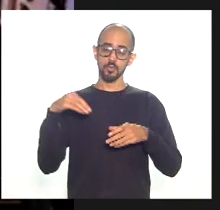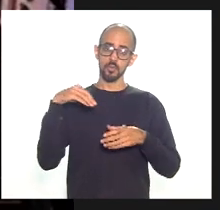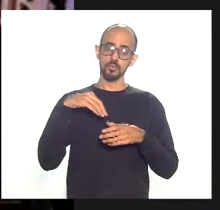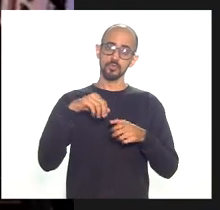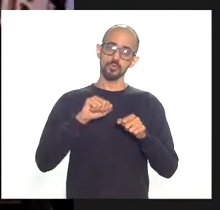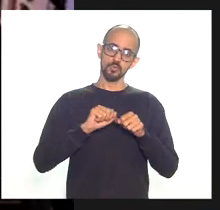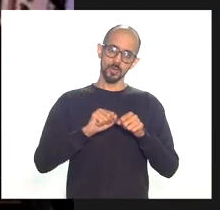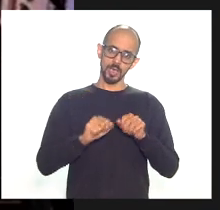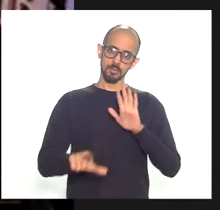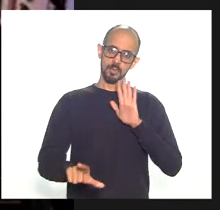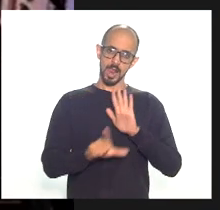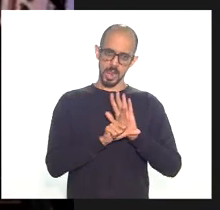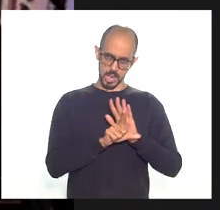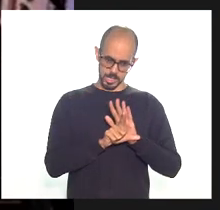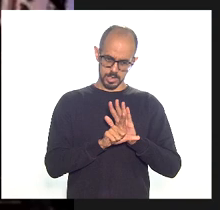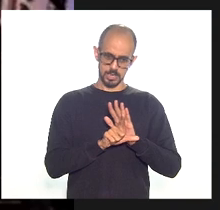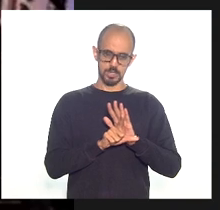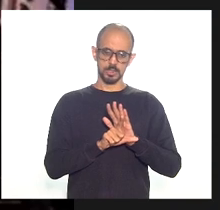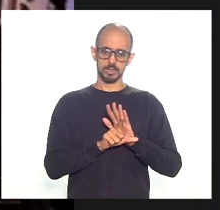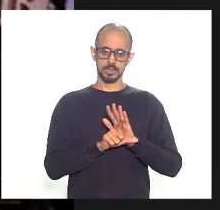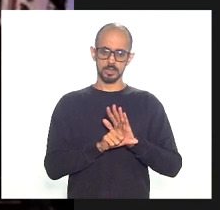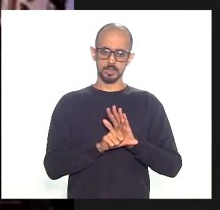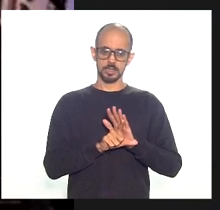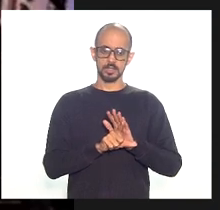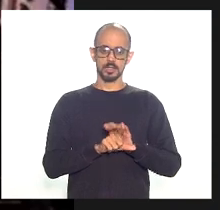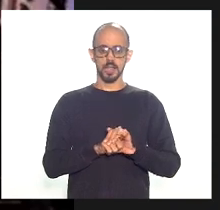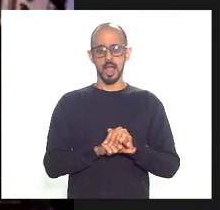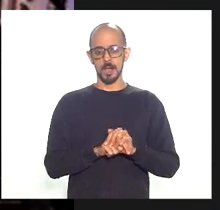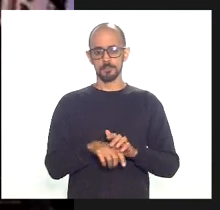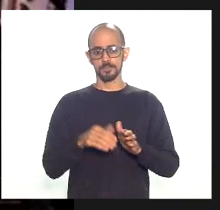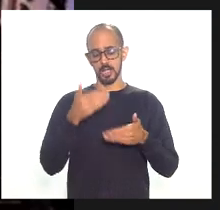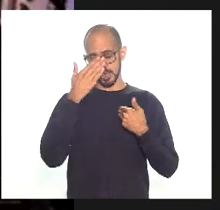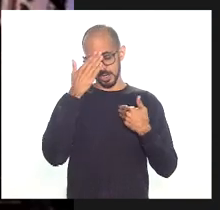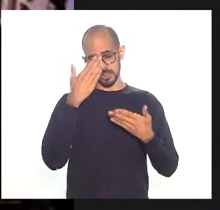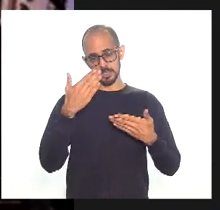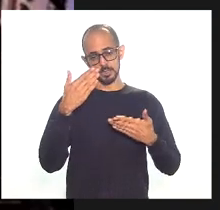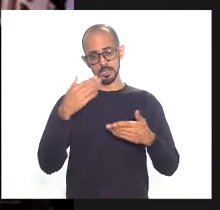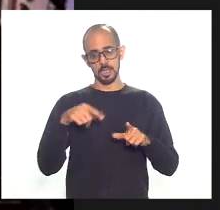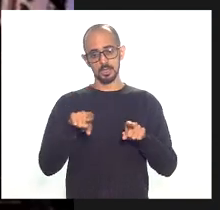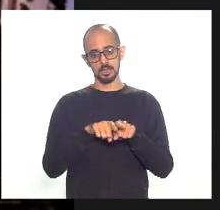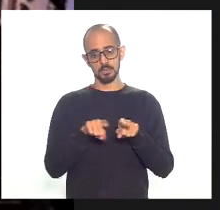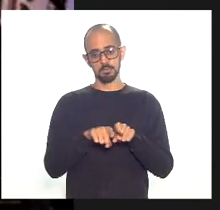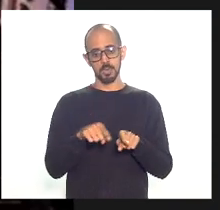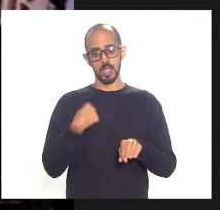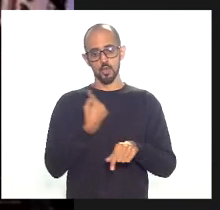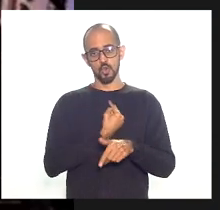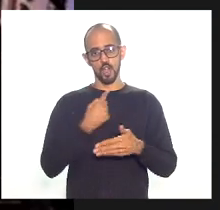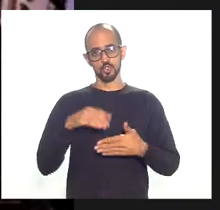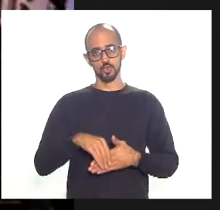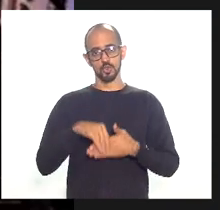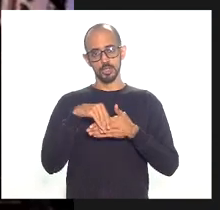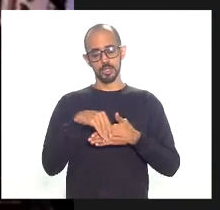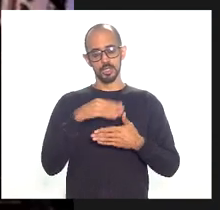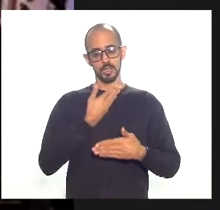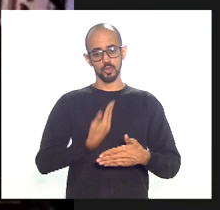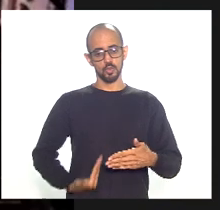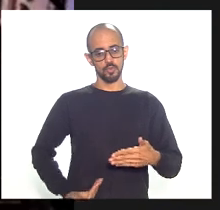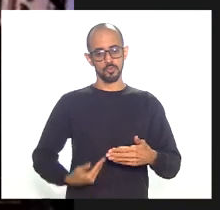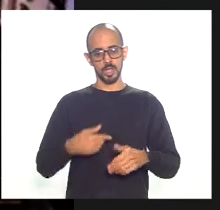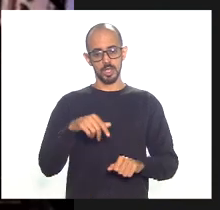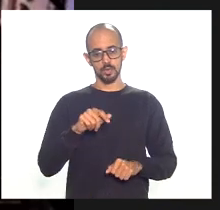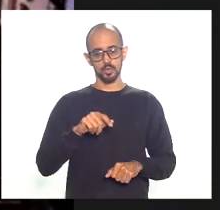lei, para que seja instituído através de lei. Agradecer aqui ao nosso líder também do governo, o